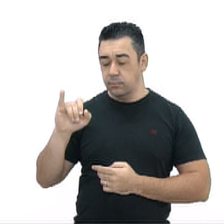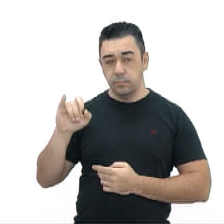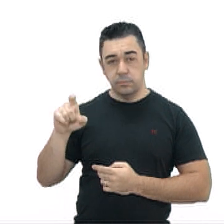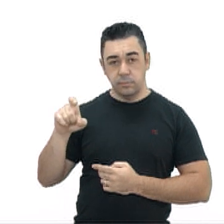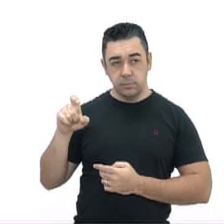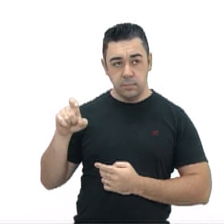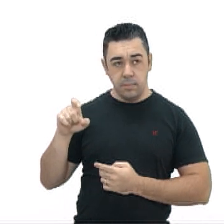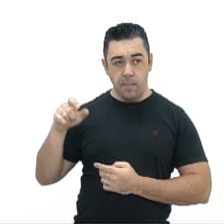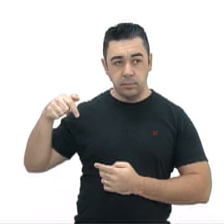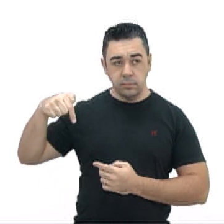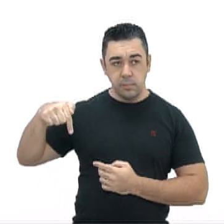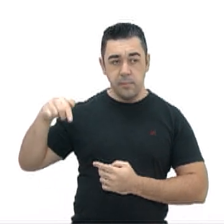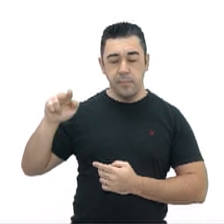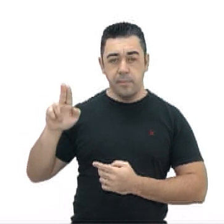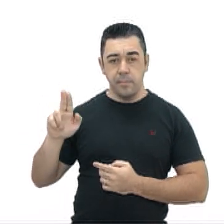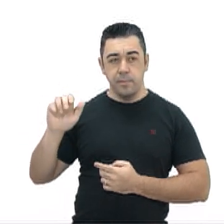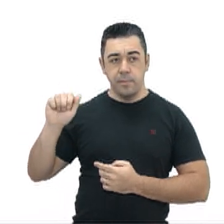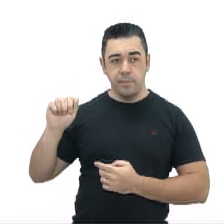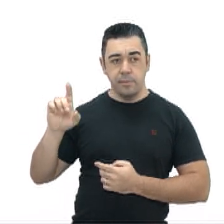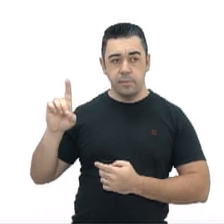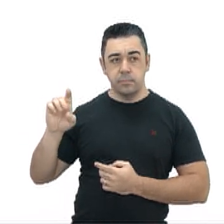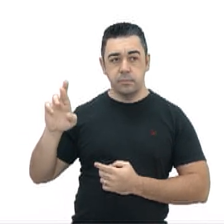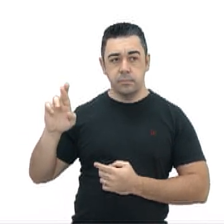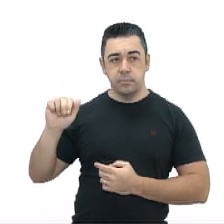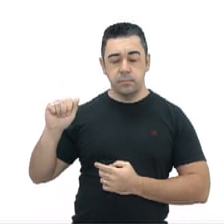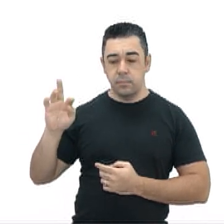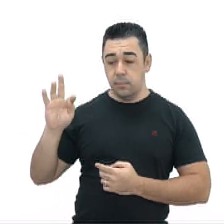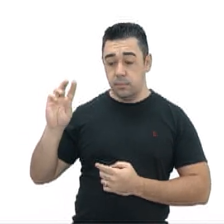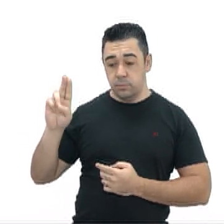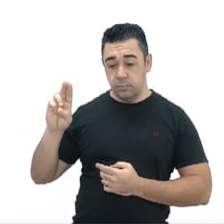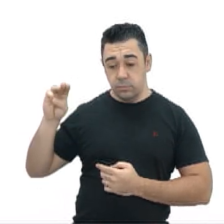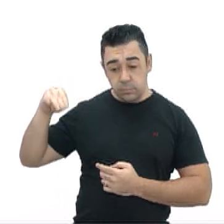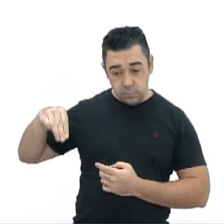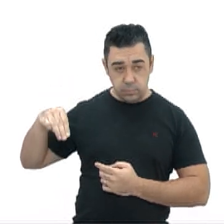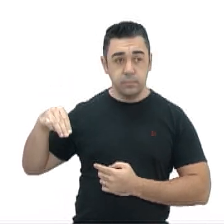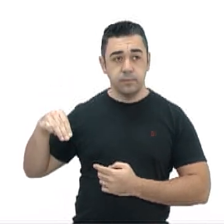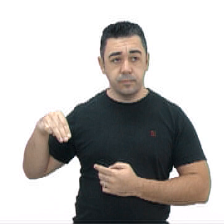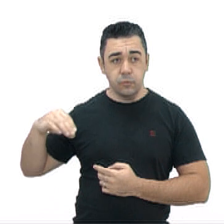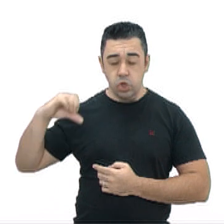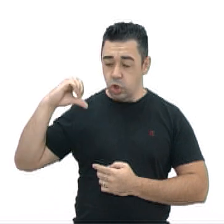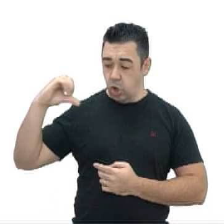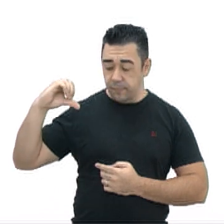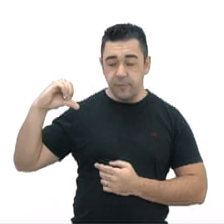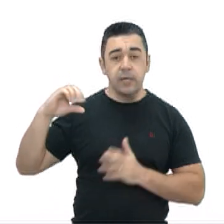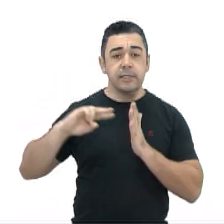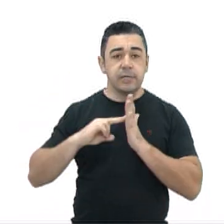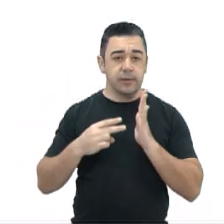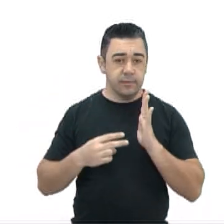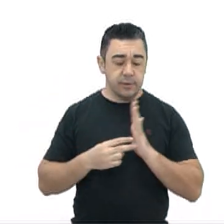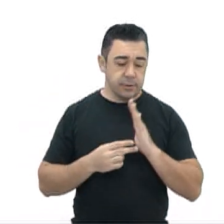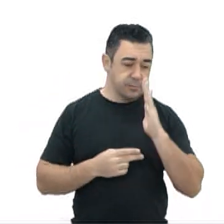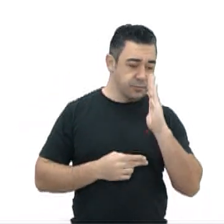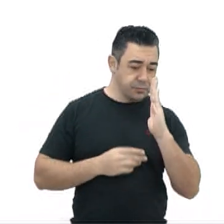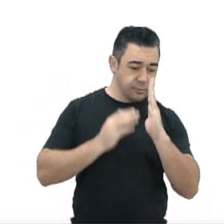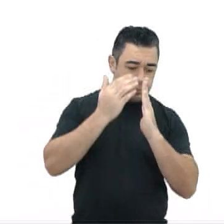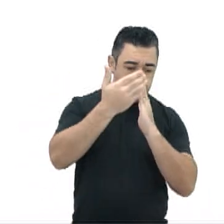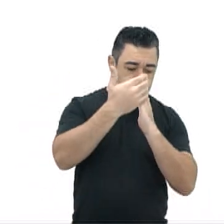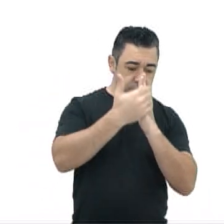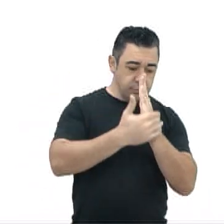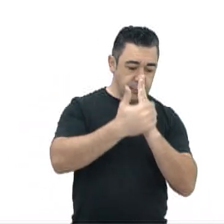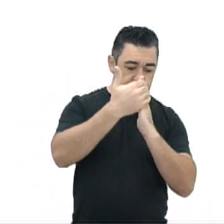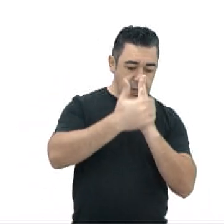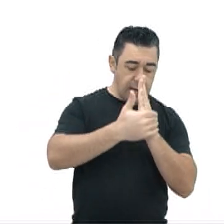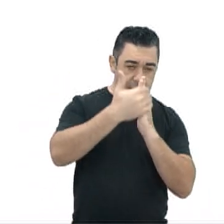quê? O lado de um quadrado, certo? Radix quadratum 9 quer dizer o lado de um quadrado